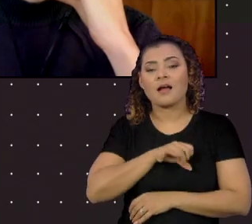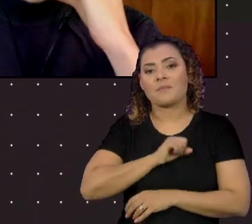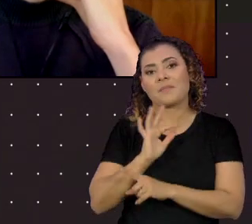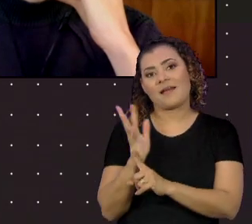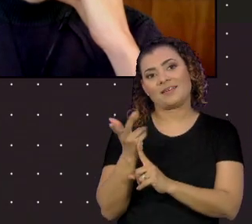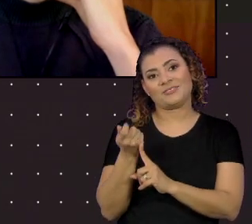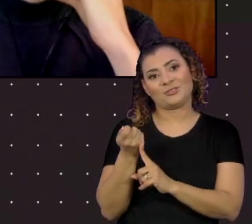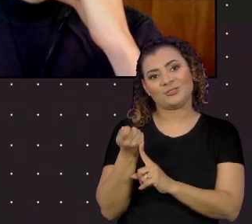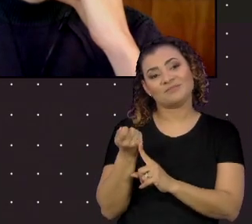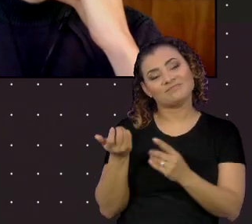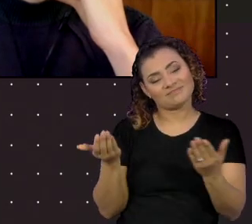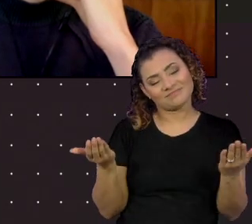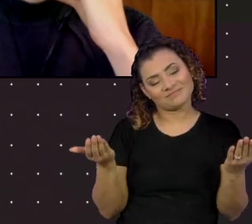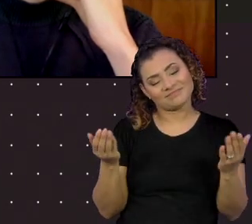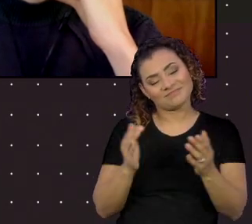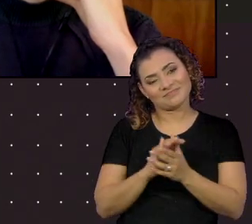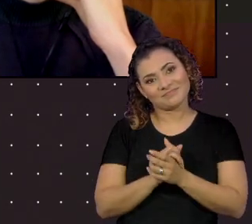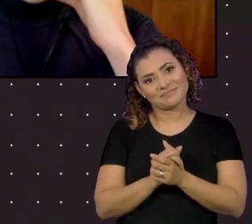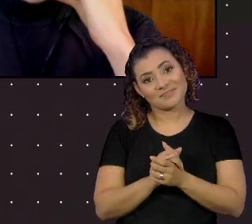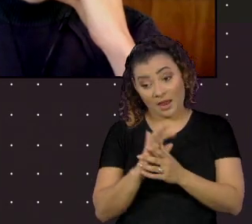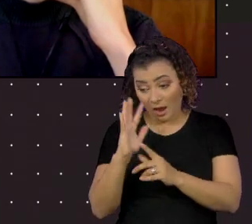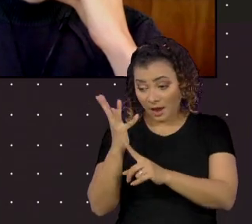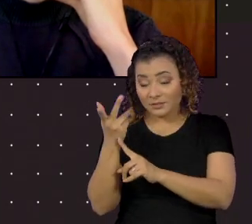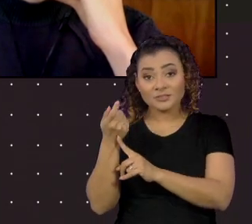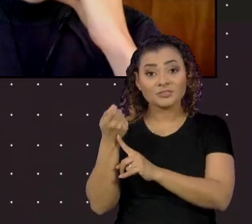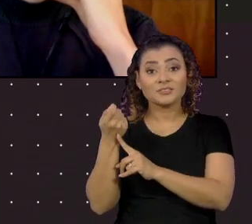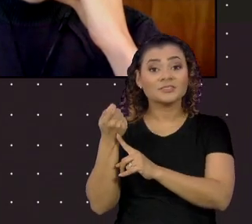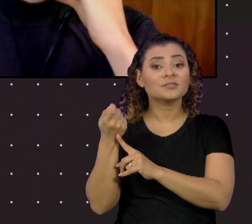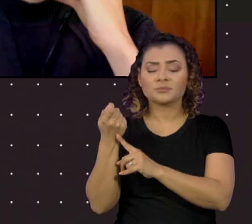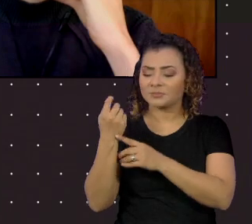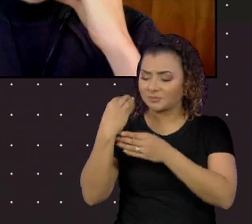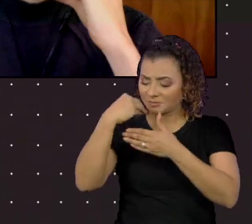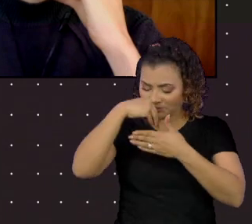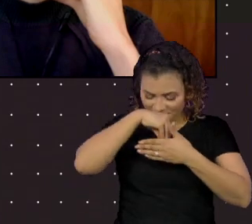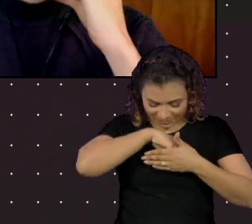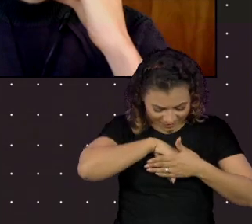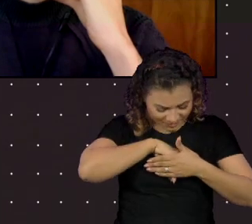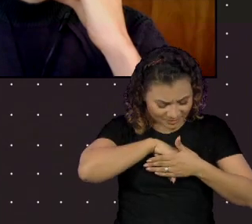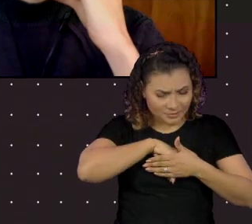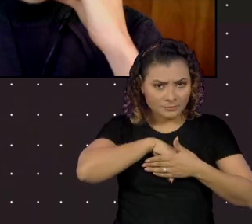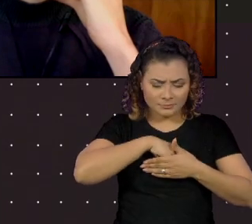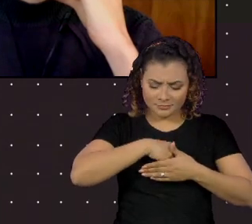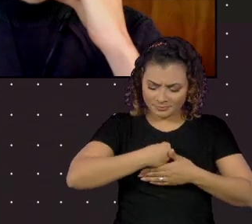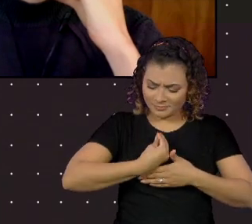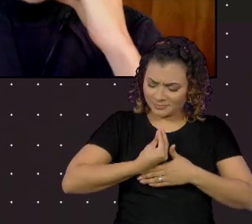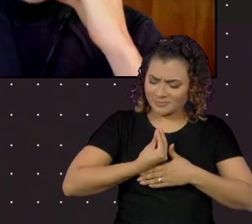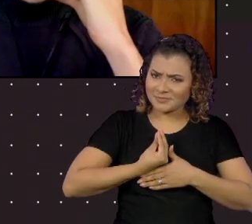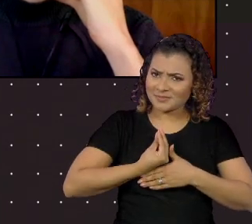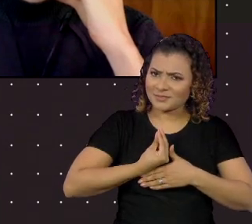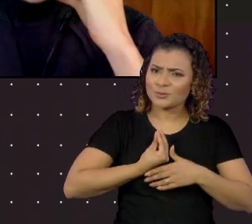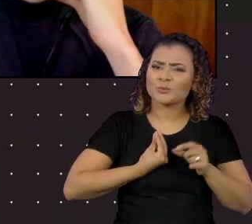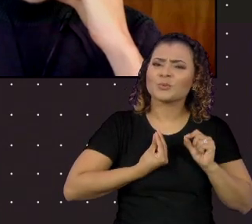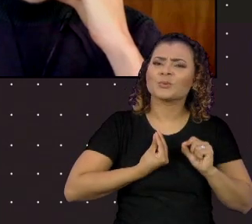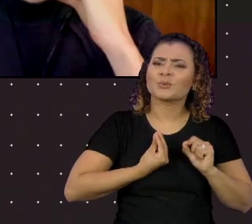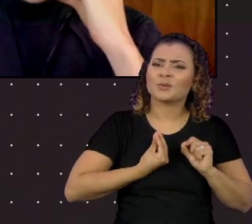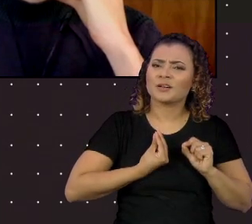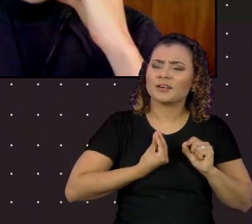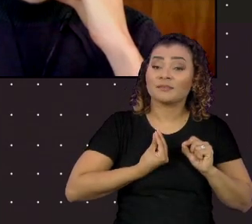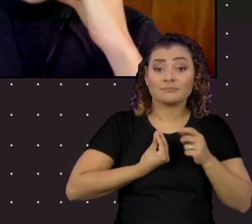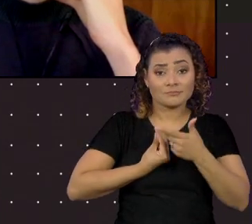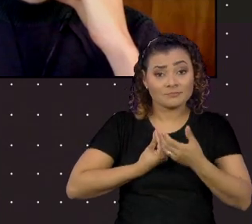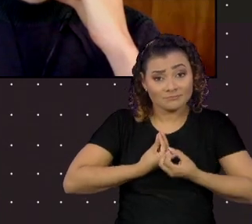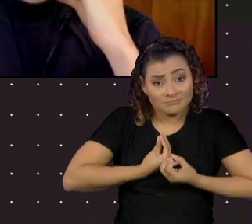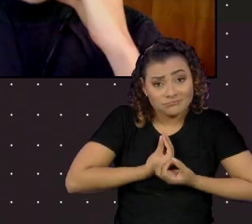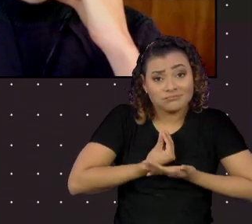arte. Ser artista é também ter um posicionamento diante da vida. Em nenhum momento ela deixou de dizer aquilo